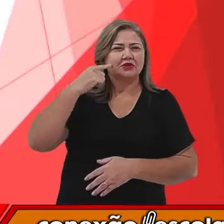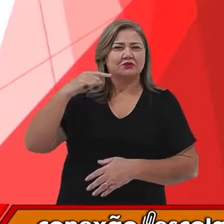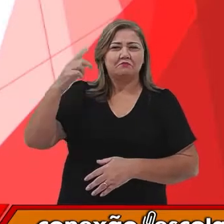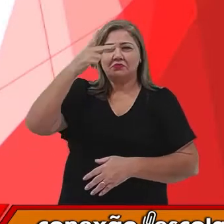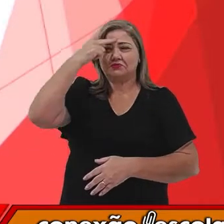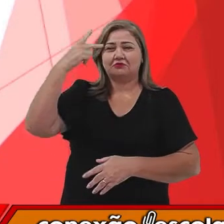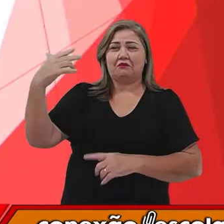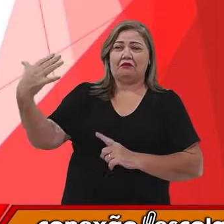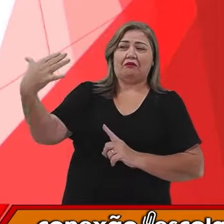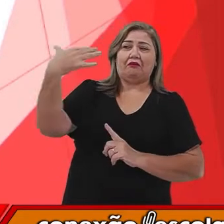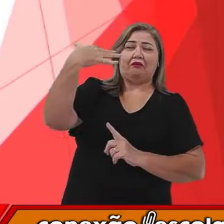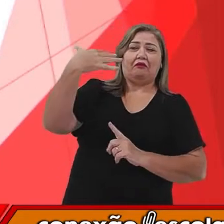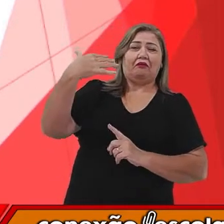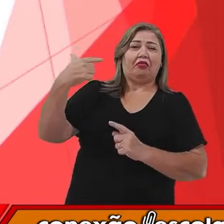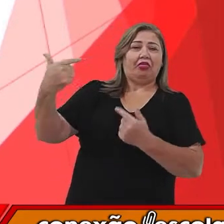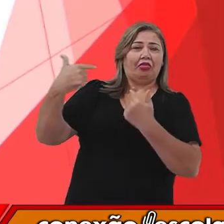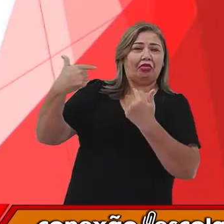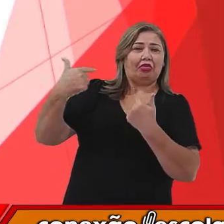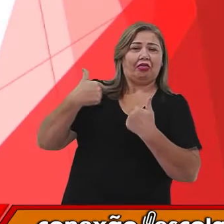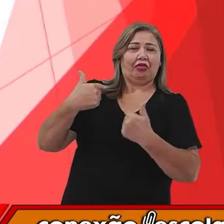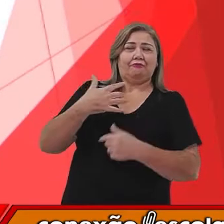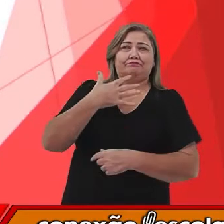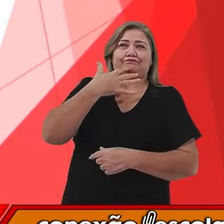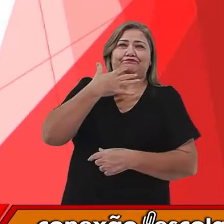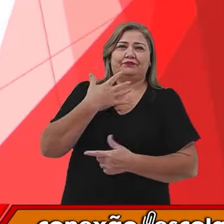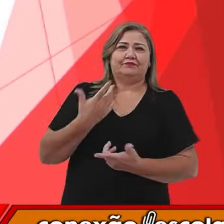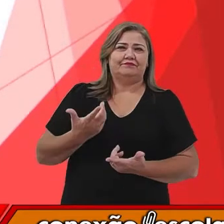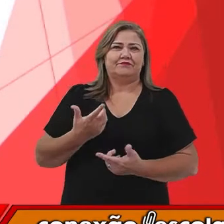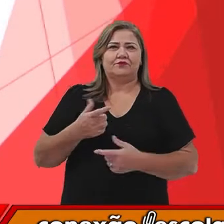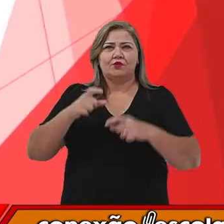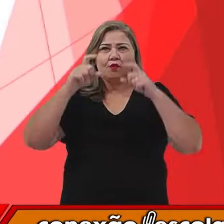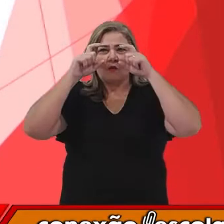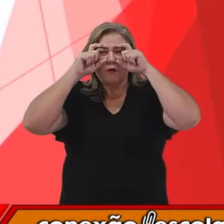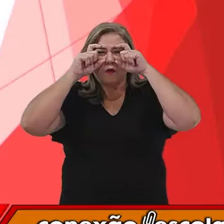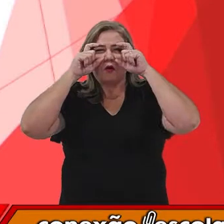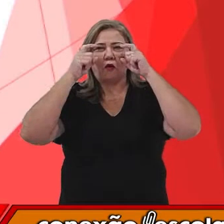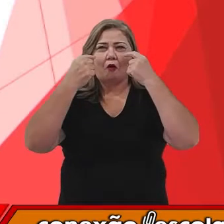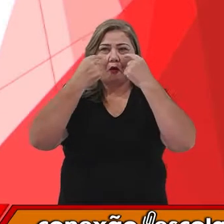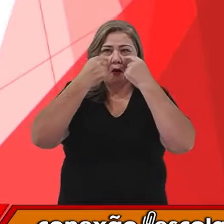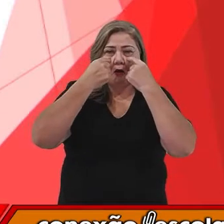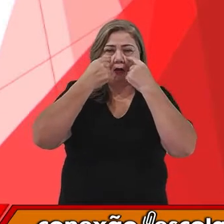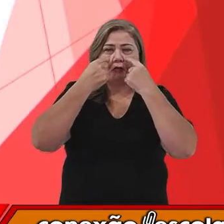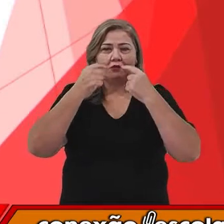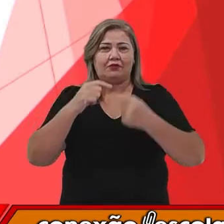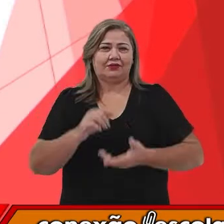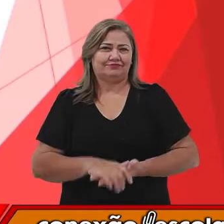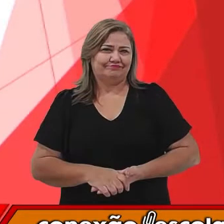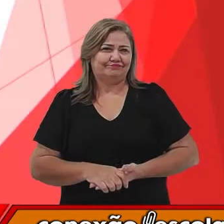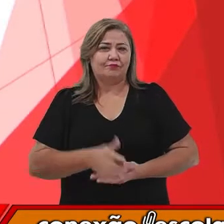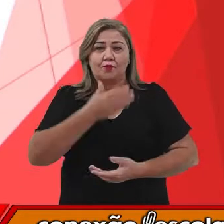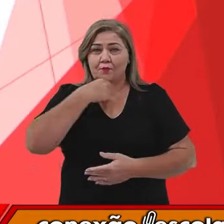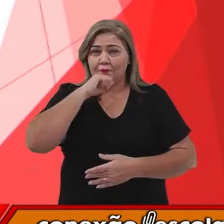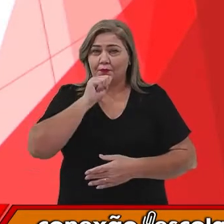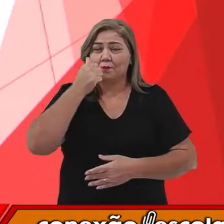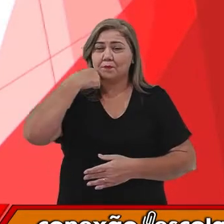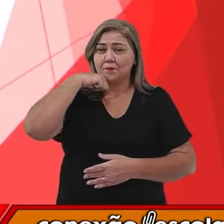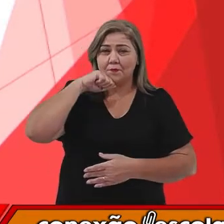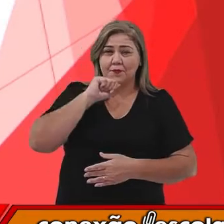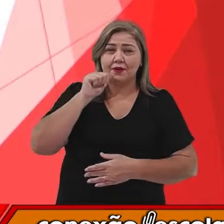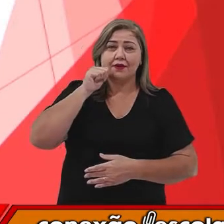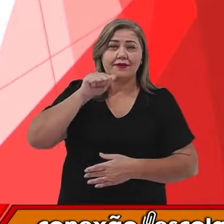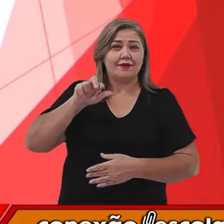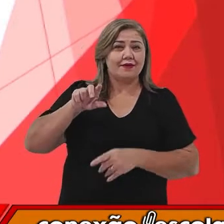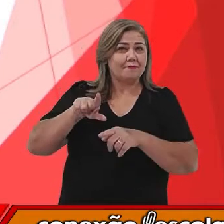mim, que me dariam apelidos tipo Quatro Olhos. Meu pai, minha mãe e minha irmã